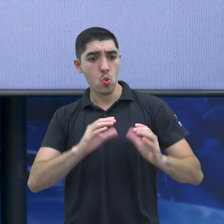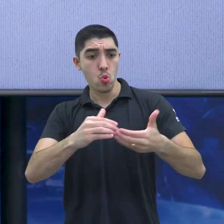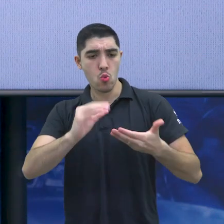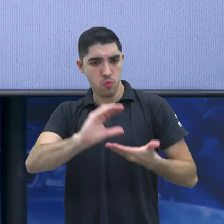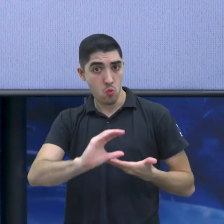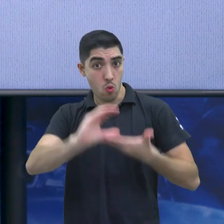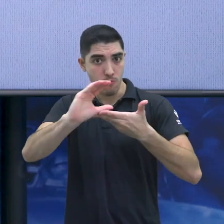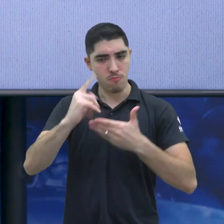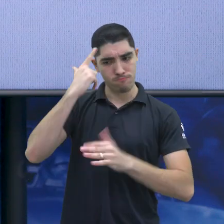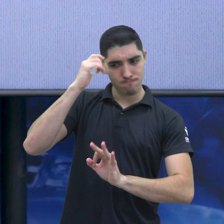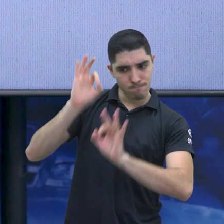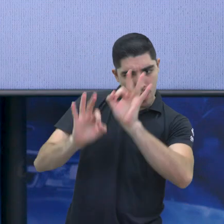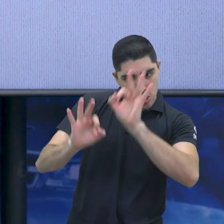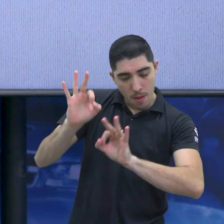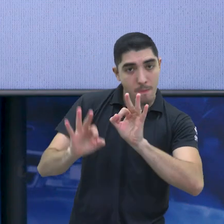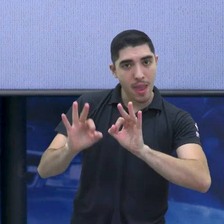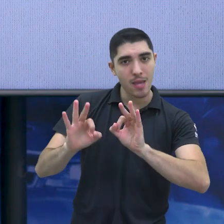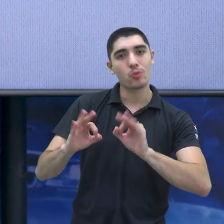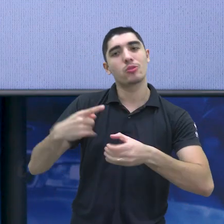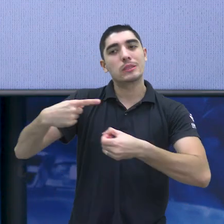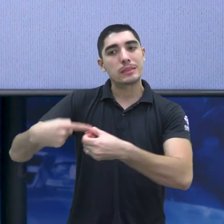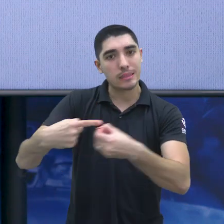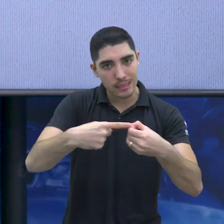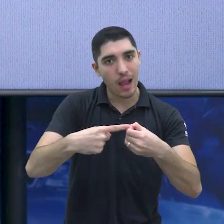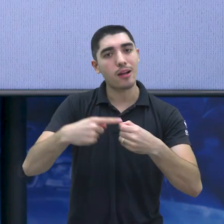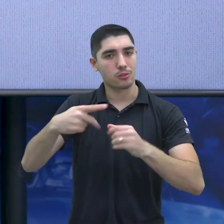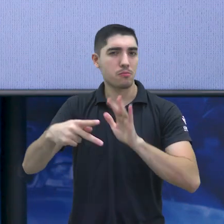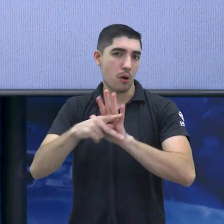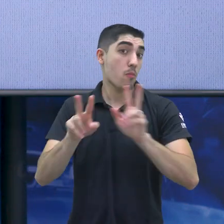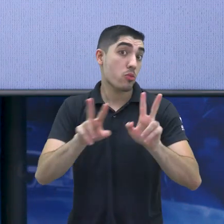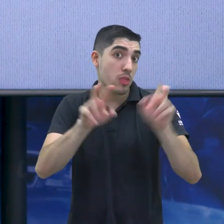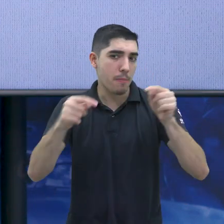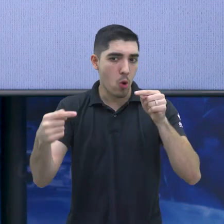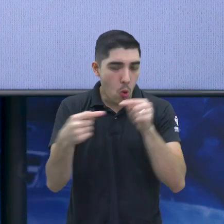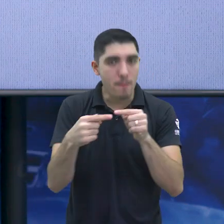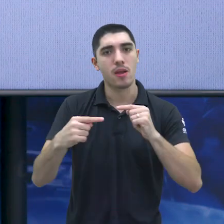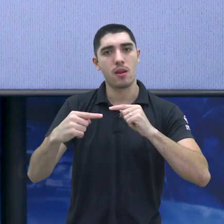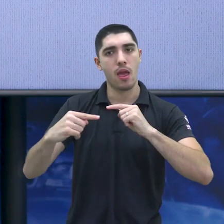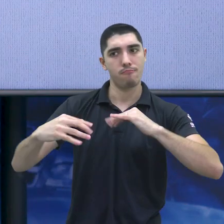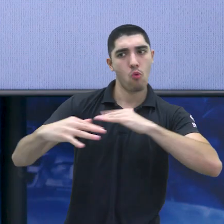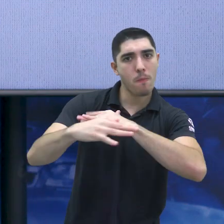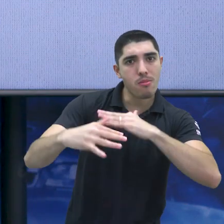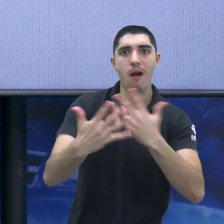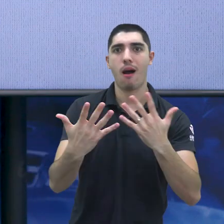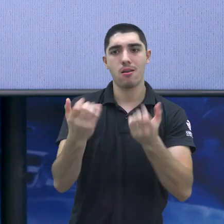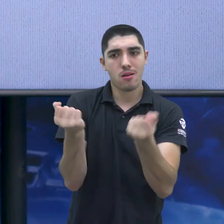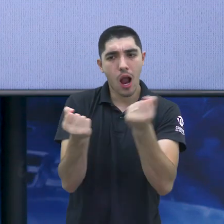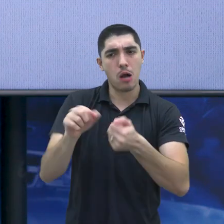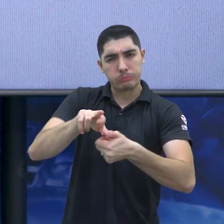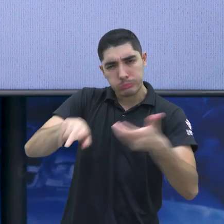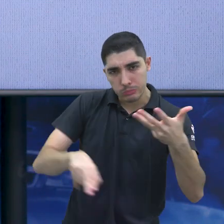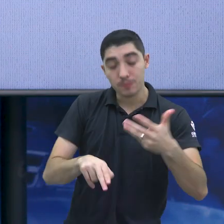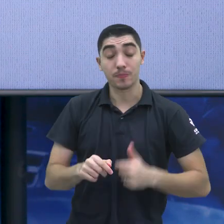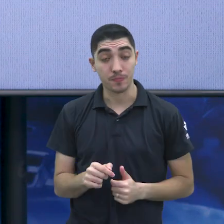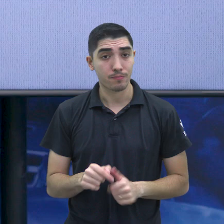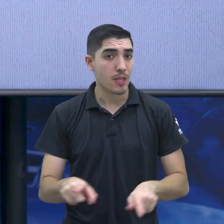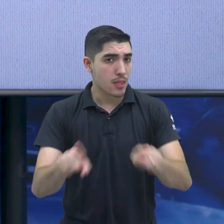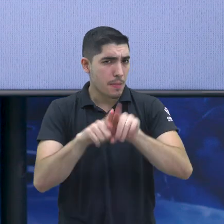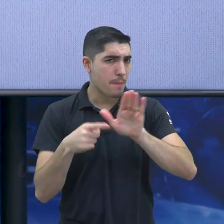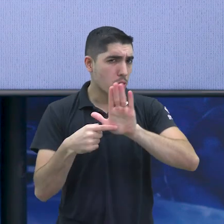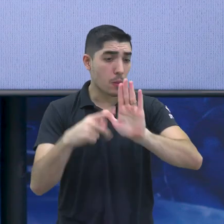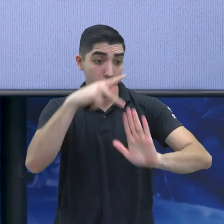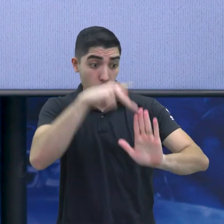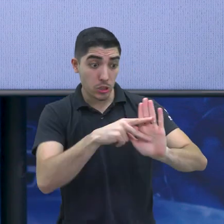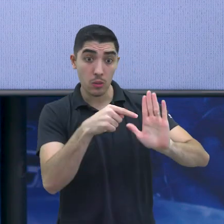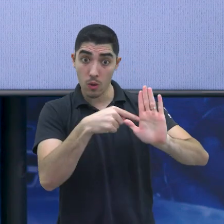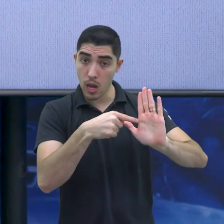Comissão de Planejamento Urbano da Câmara Municipal, quando o assunto é mobilidade e trânsito. Tem ainda informações sobre um projeto que